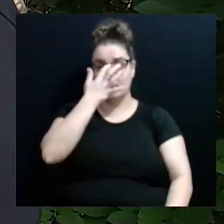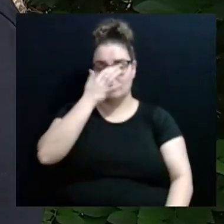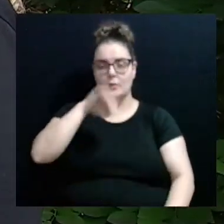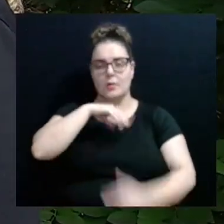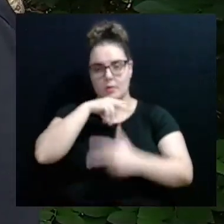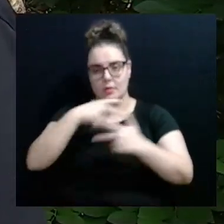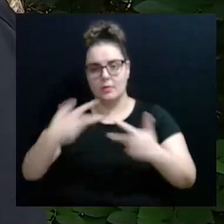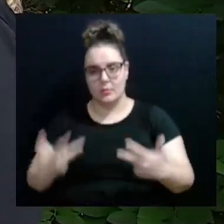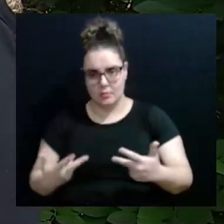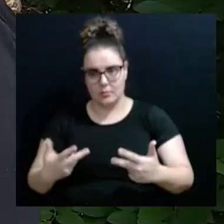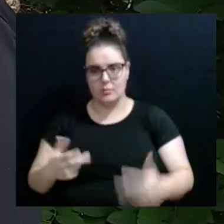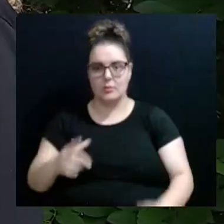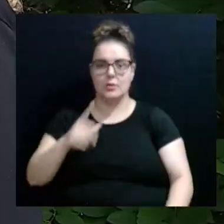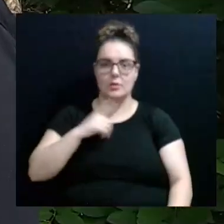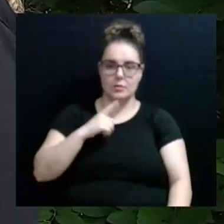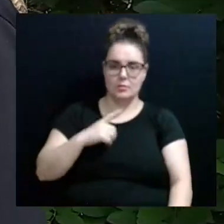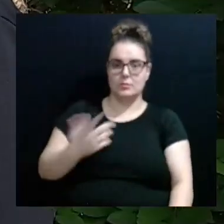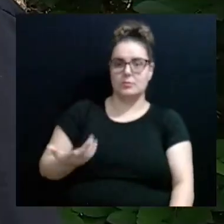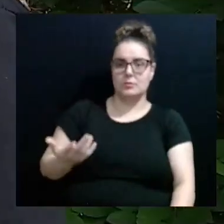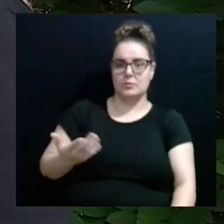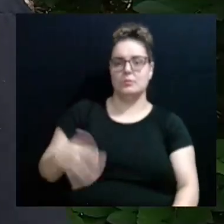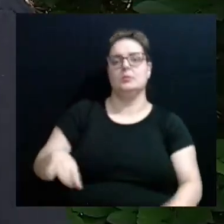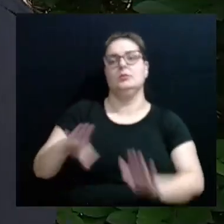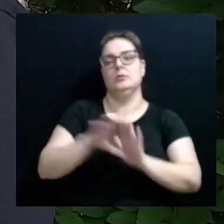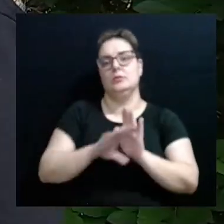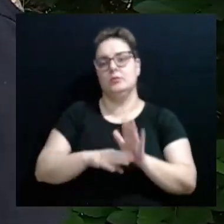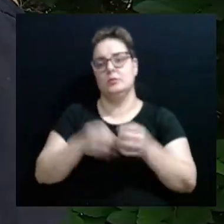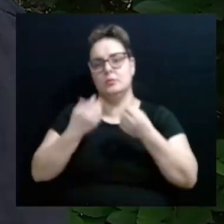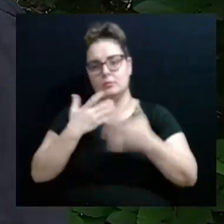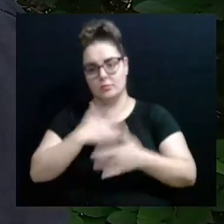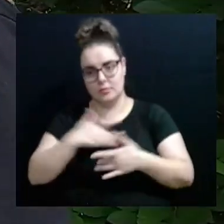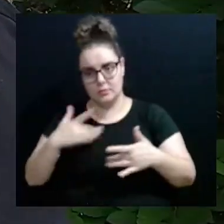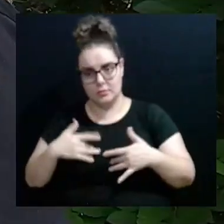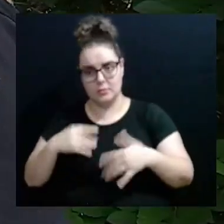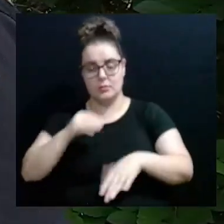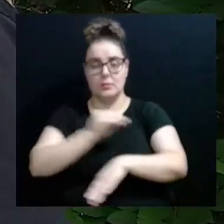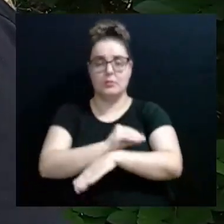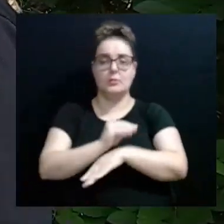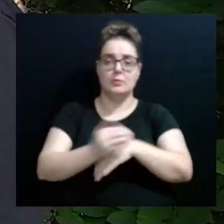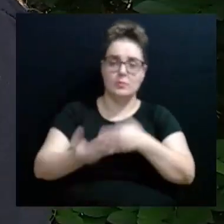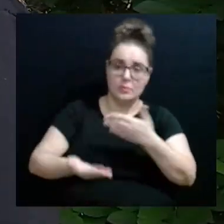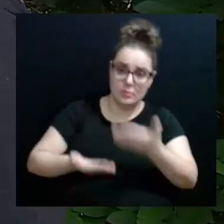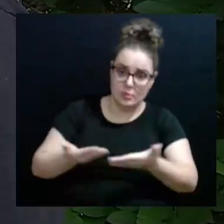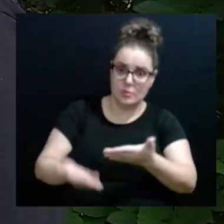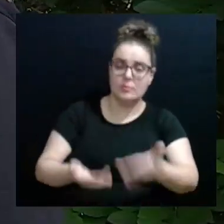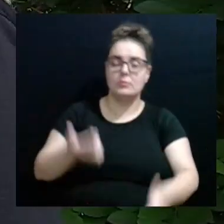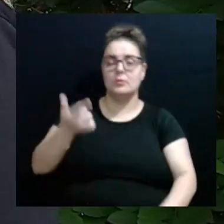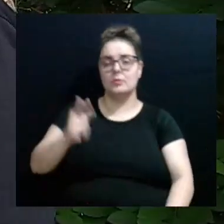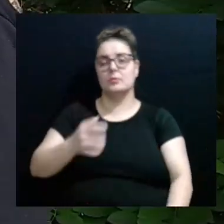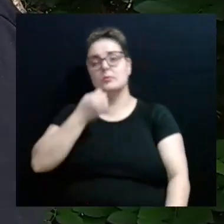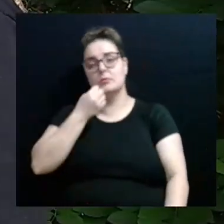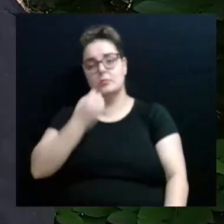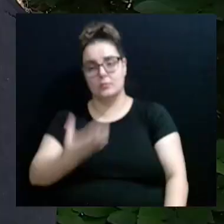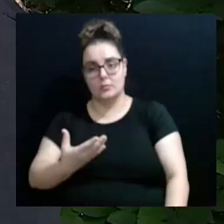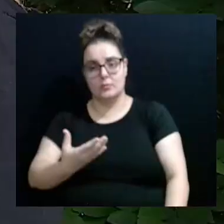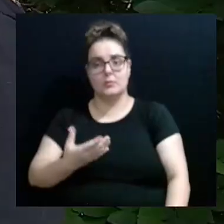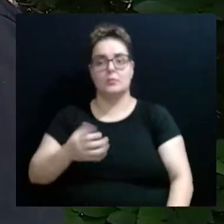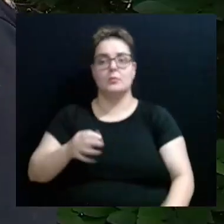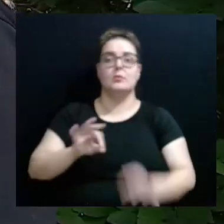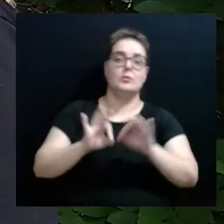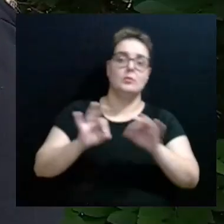o nosso programa de bem-estar. São cuidados que a gente faz para eles se manterem bem, né? Fora de dor, para eles terem uma